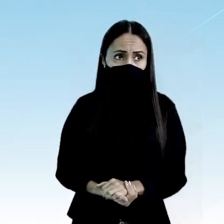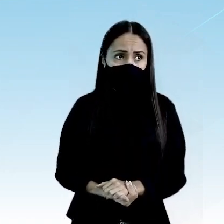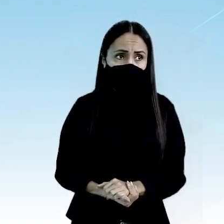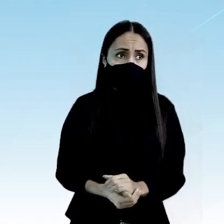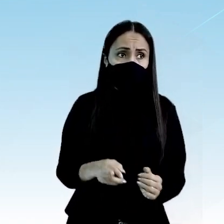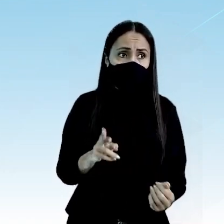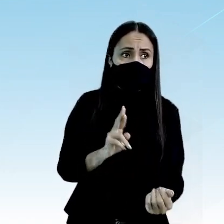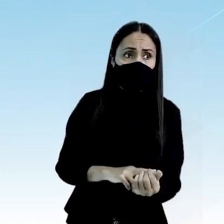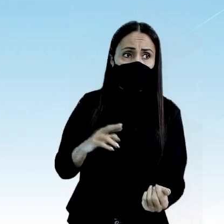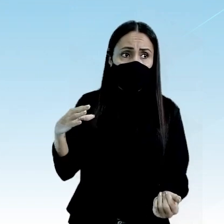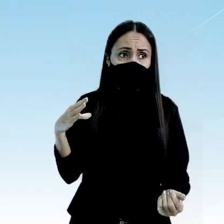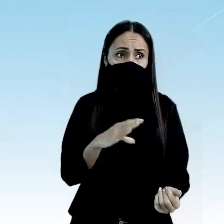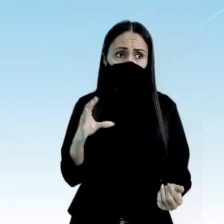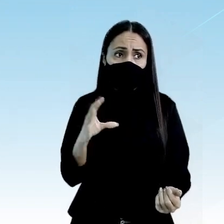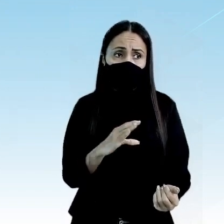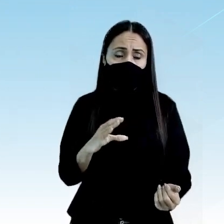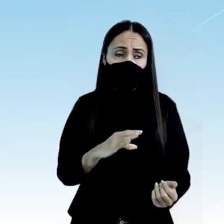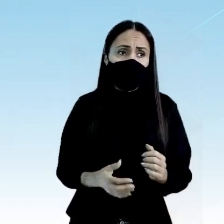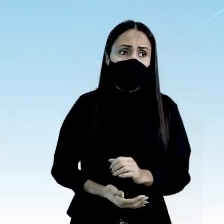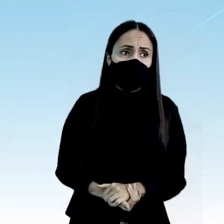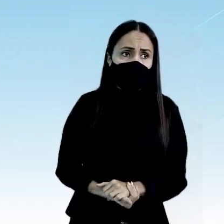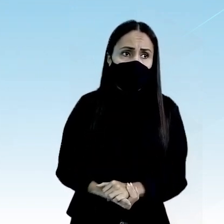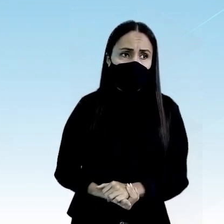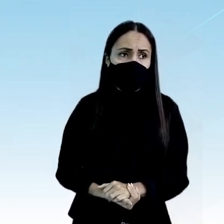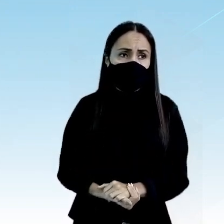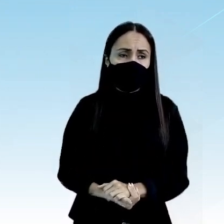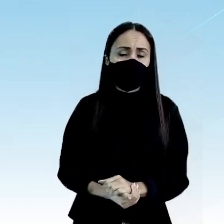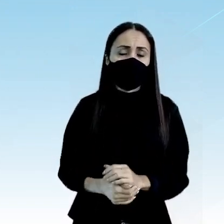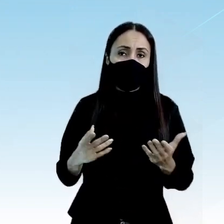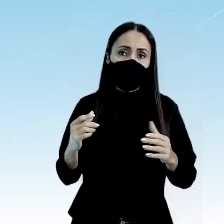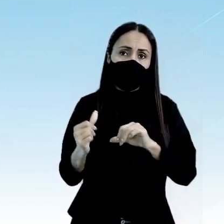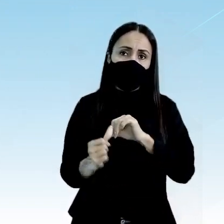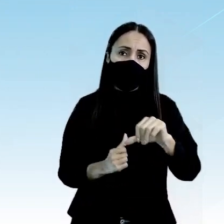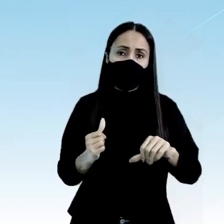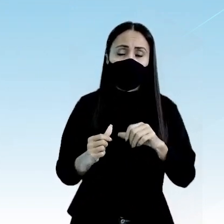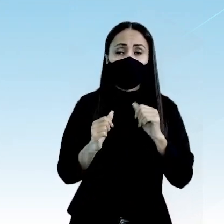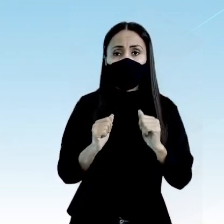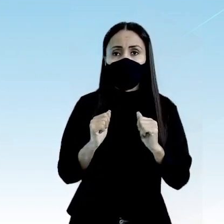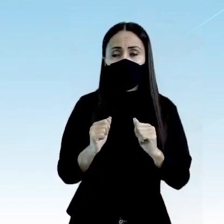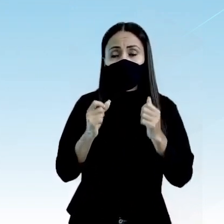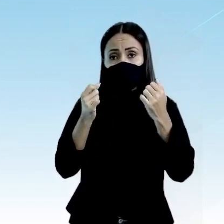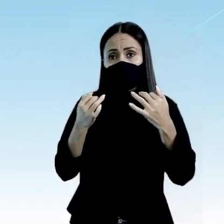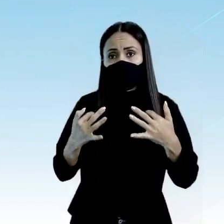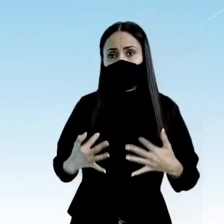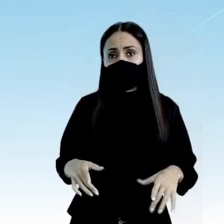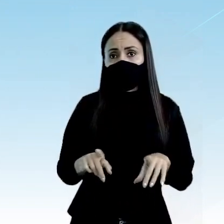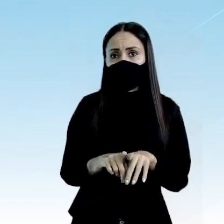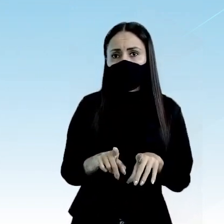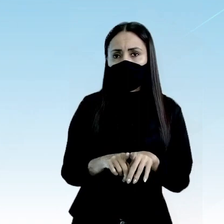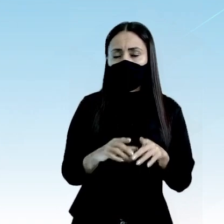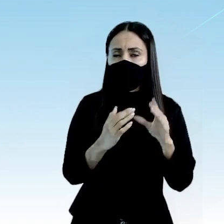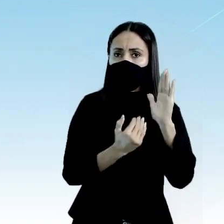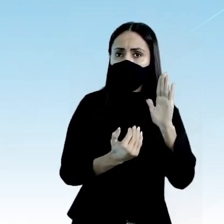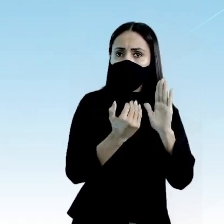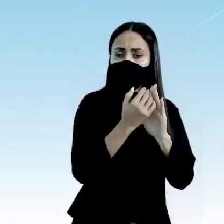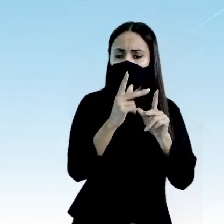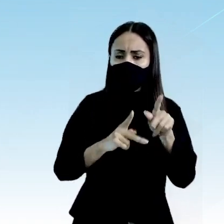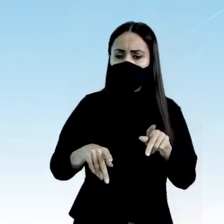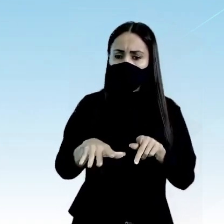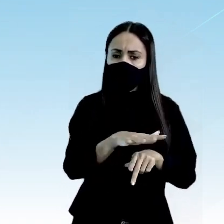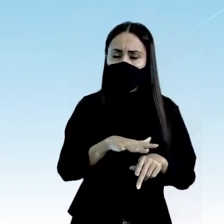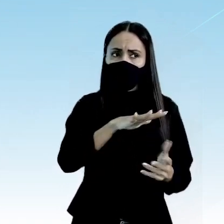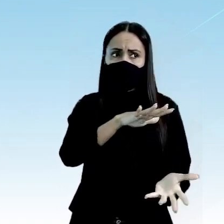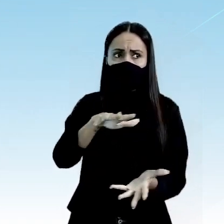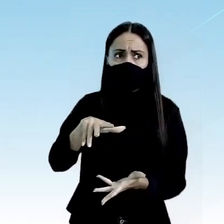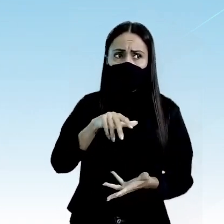acelerado. Entre essas mudanças, nós podemos citar aumento da população mundial